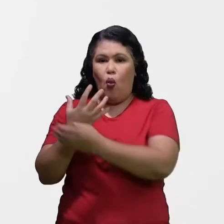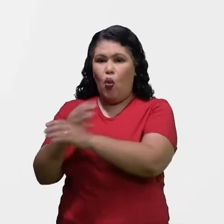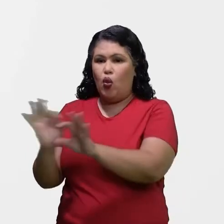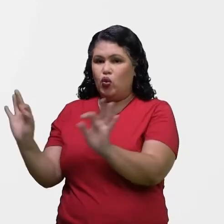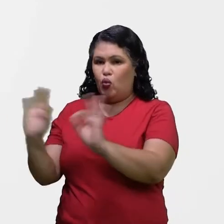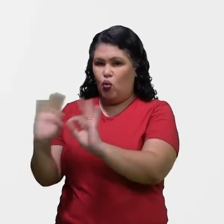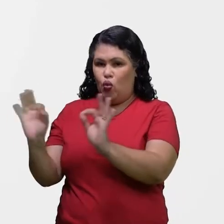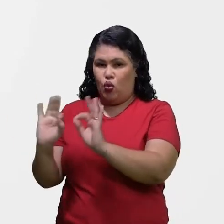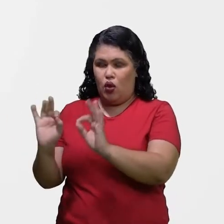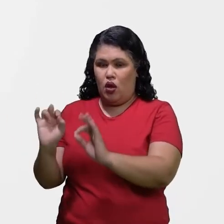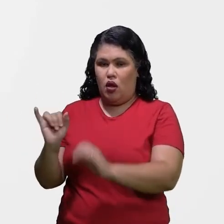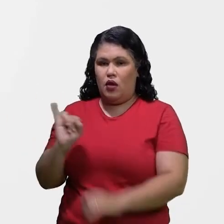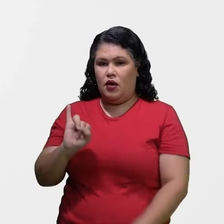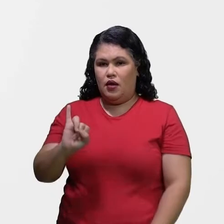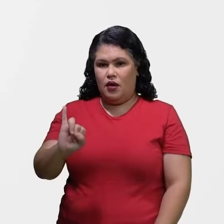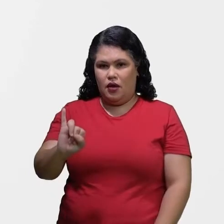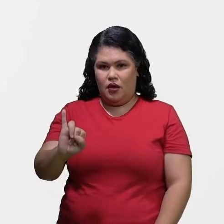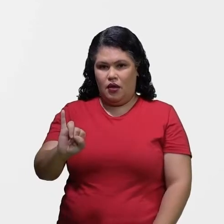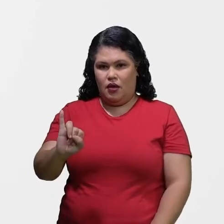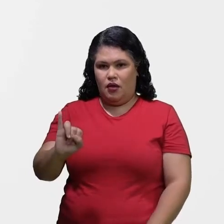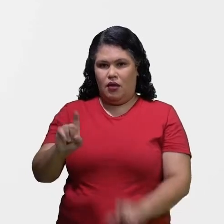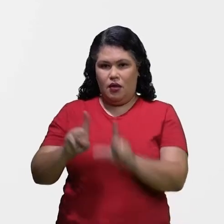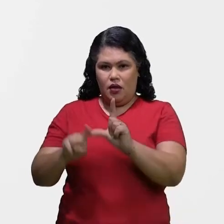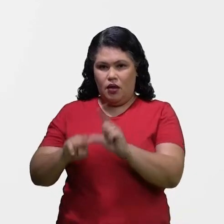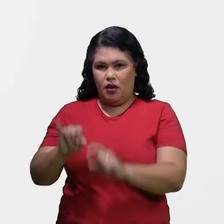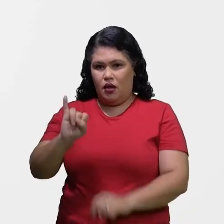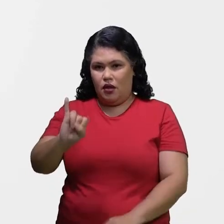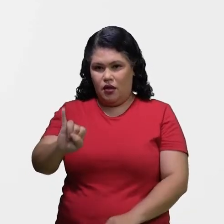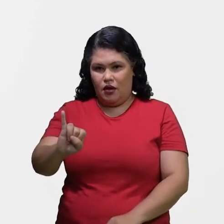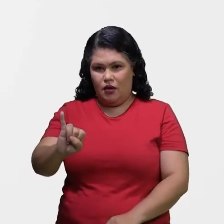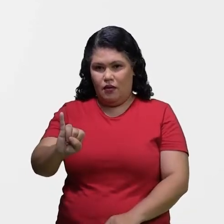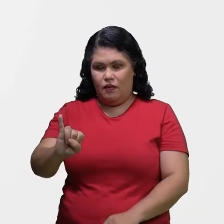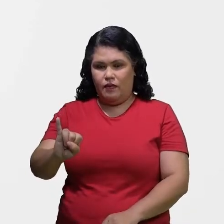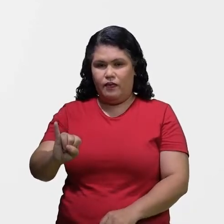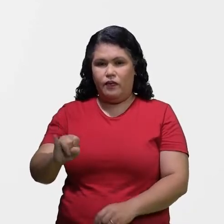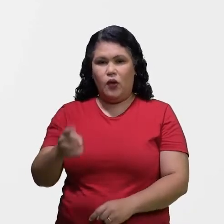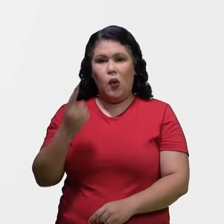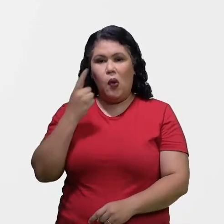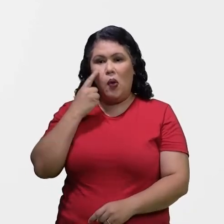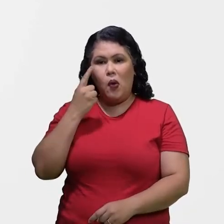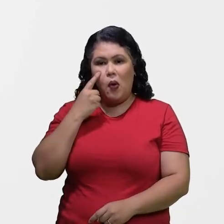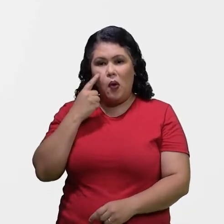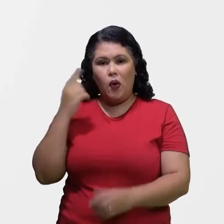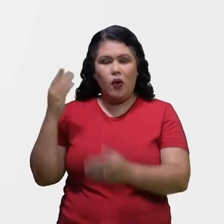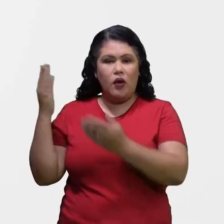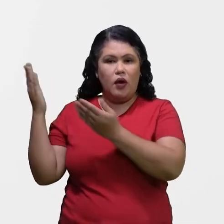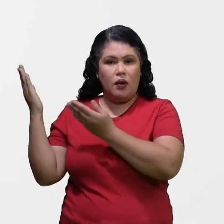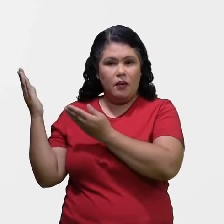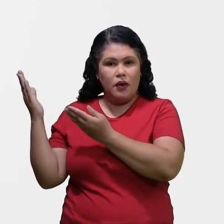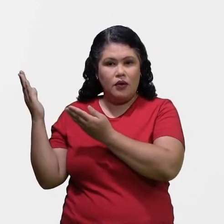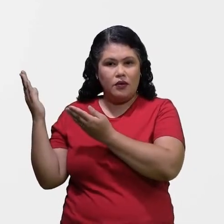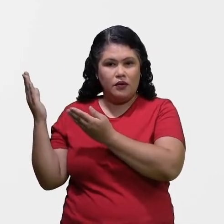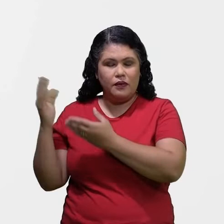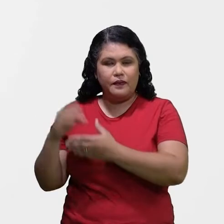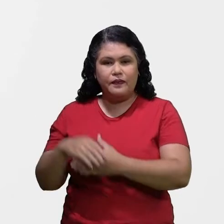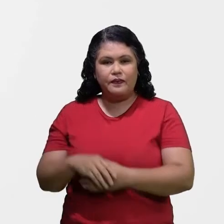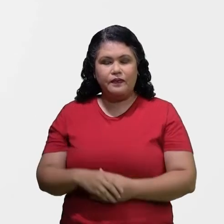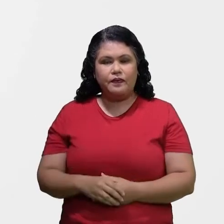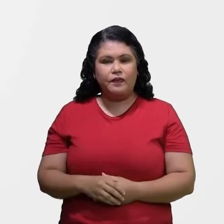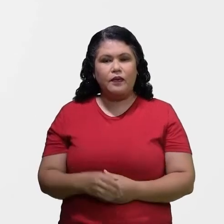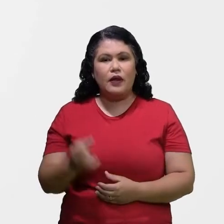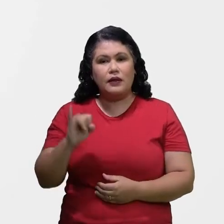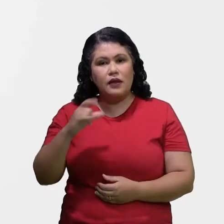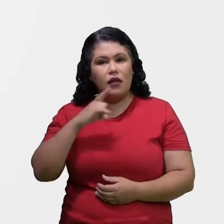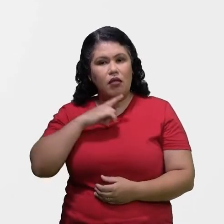não possuem coluna vertebral, tá? Mas tem um revestimento e tem, de uma certa forma, um esqueleto,